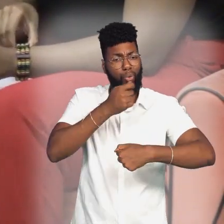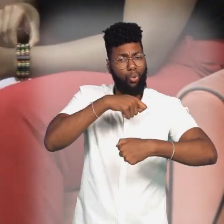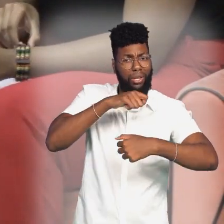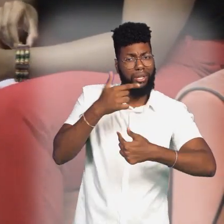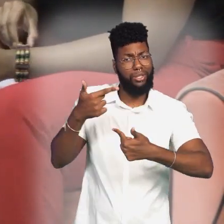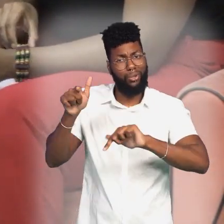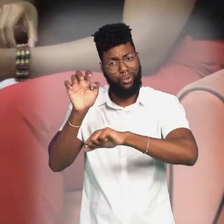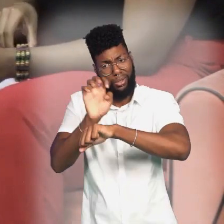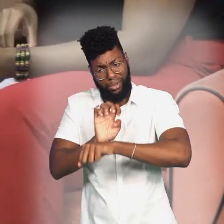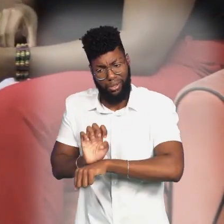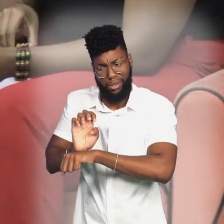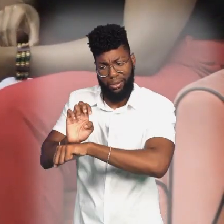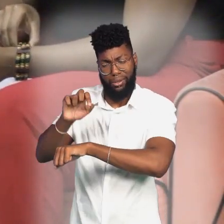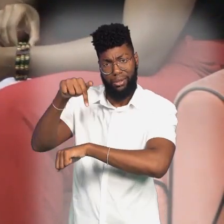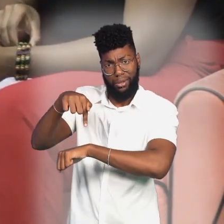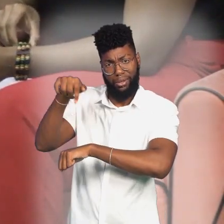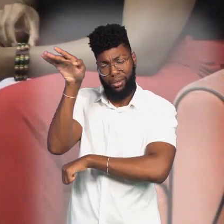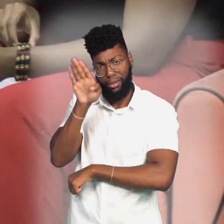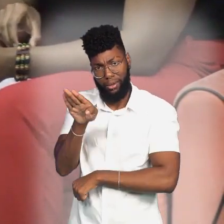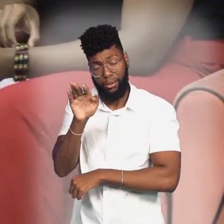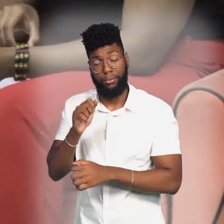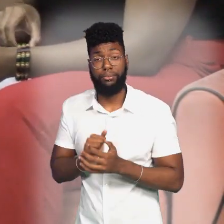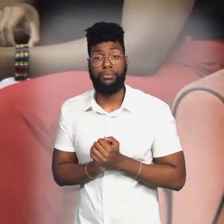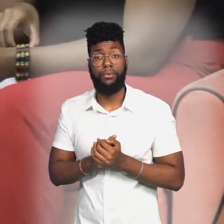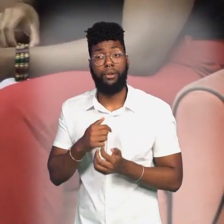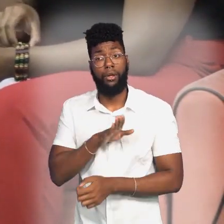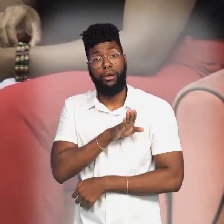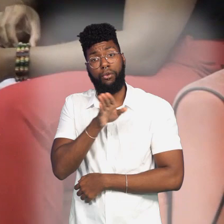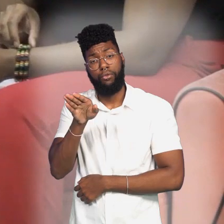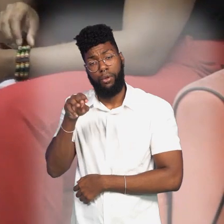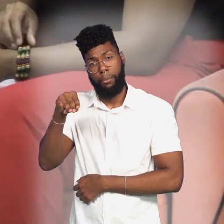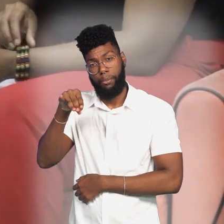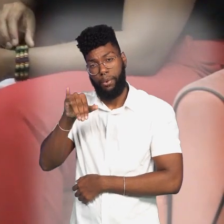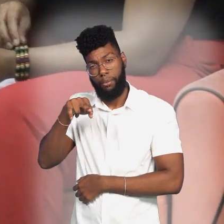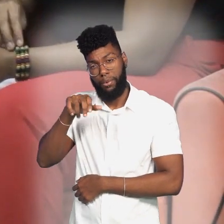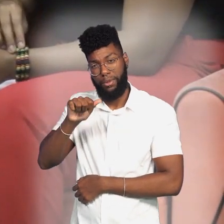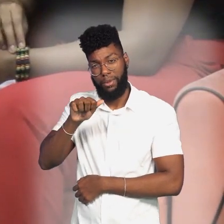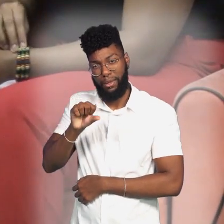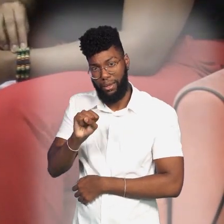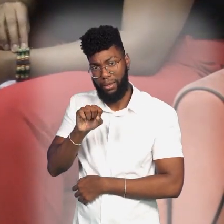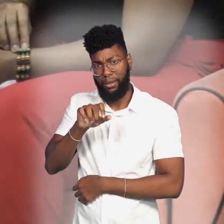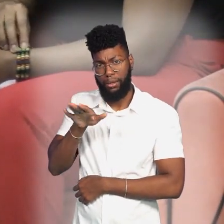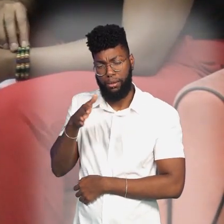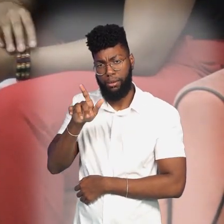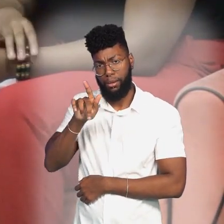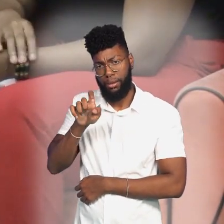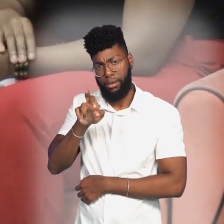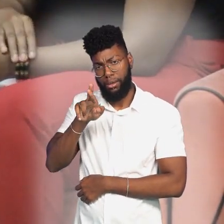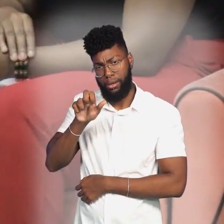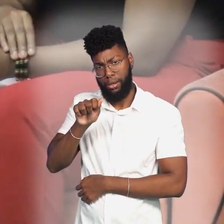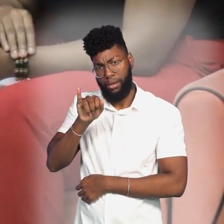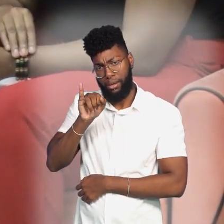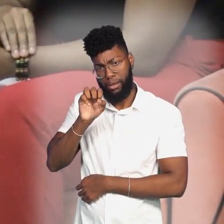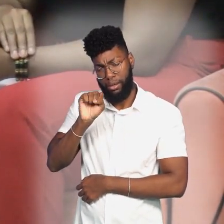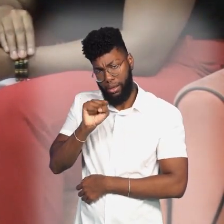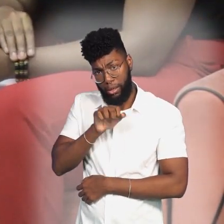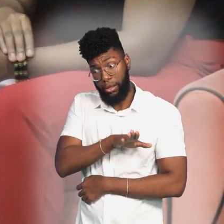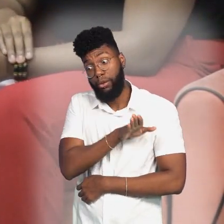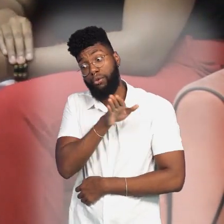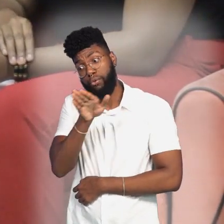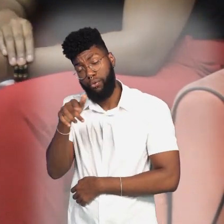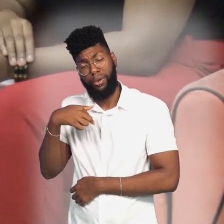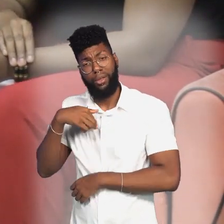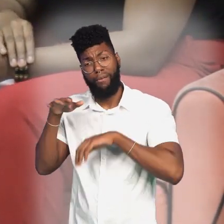aí eu fui em Minas, aí em Barbacena, que também é o Hotel Grogotó. Sim, Grogotó. E aí lá